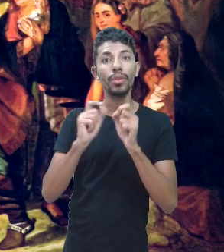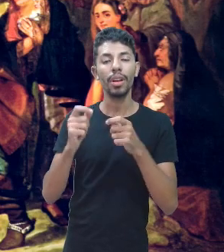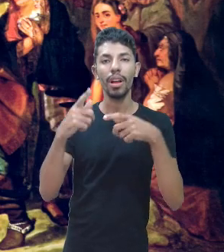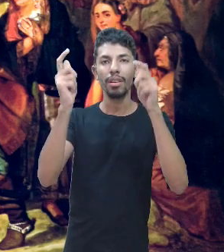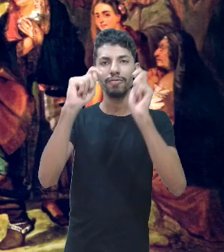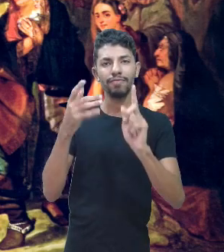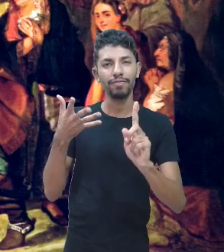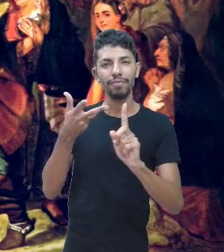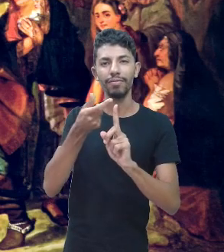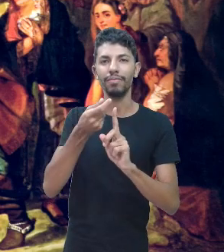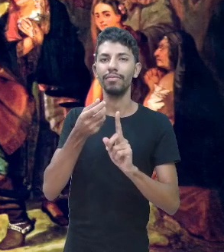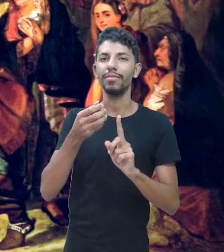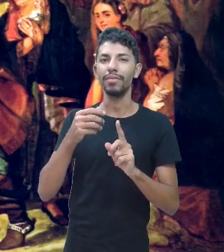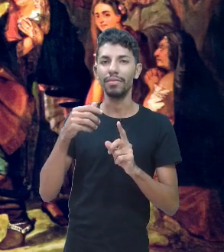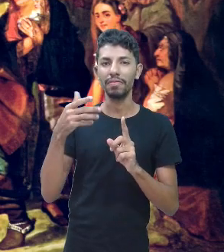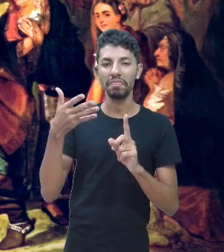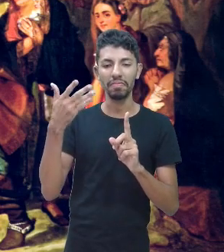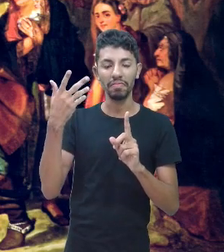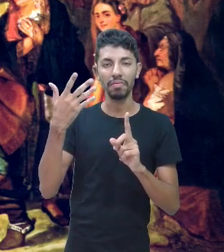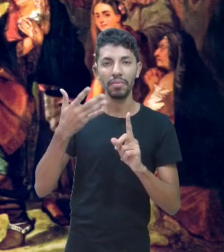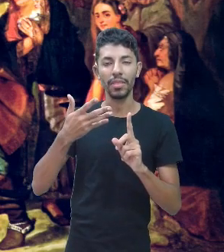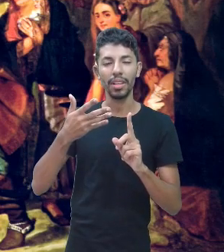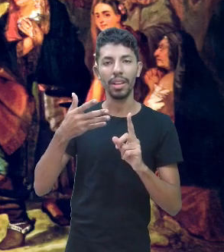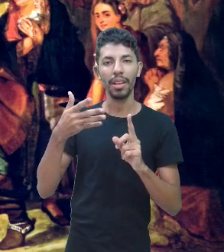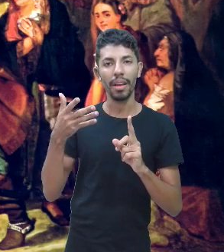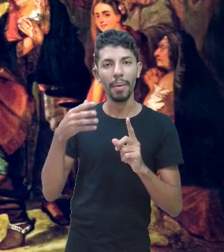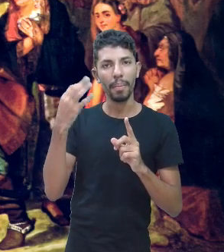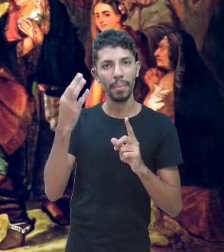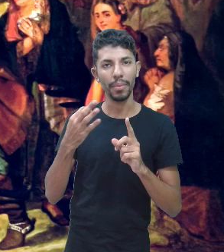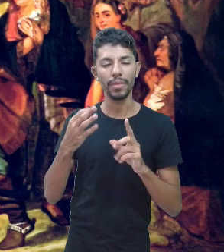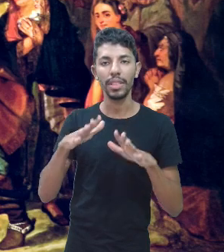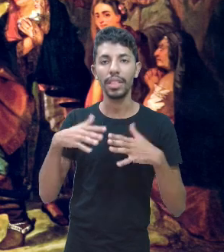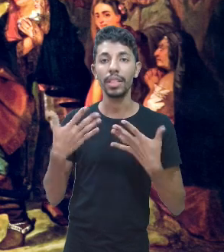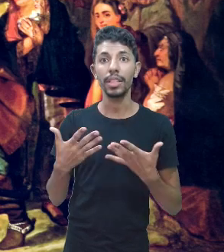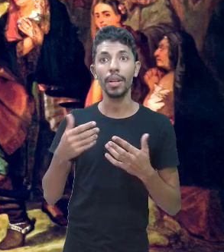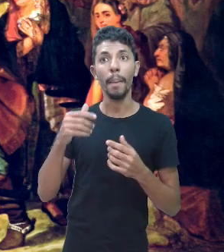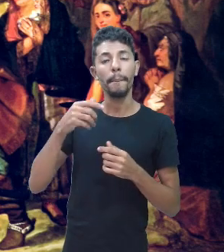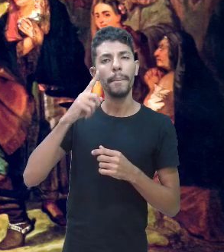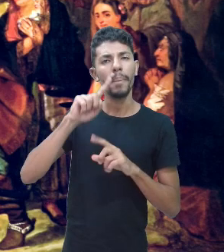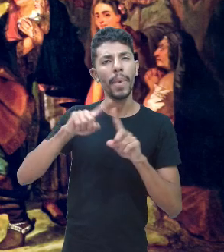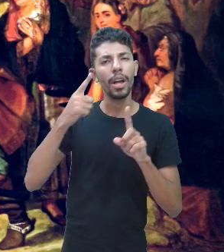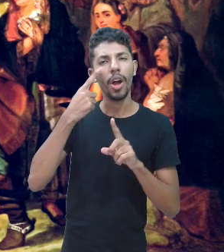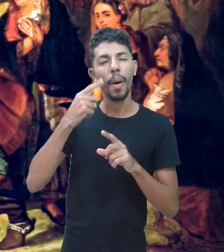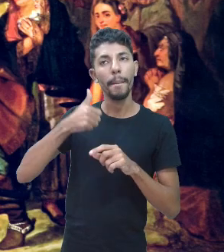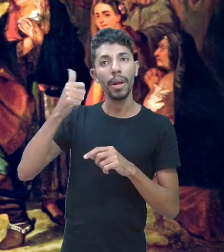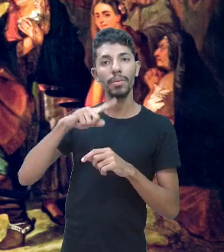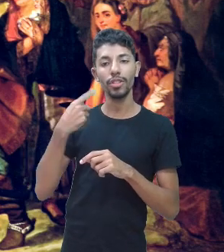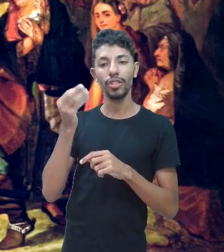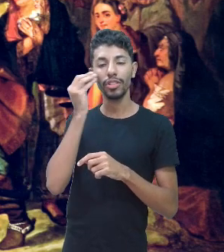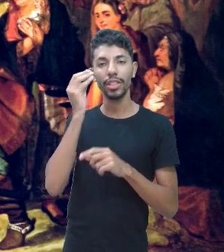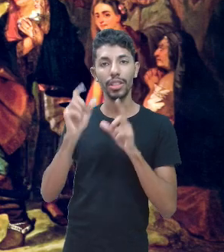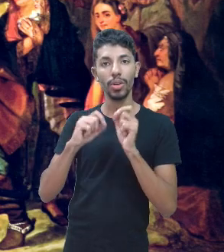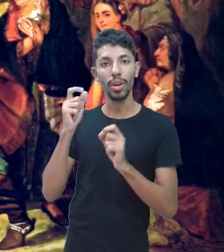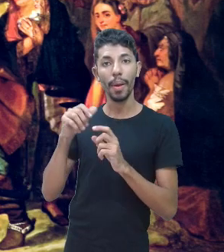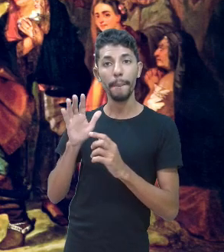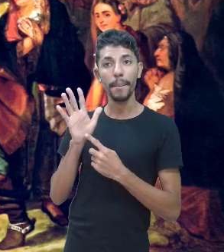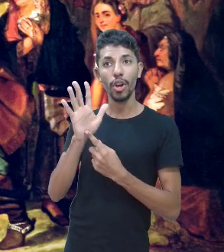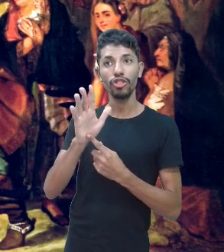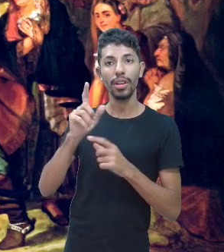primeiro, a gente tem uma tentativa de representar a independência do Brasil a partir de uma